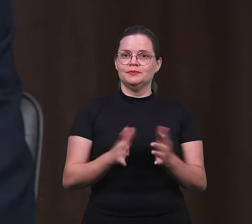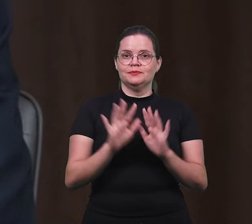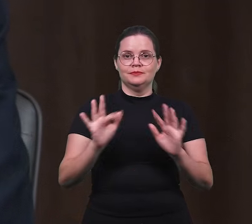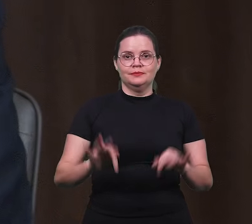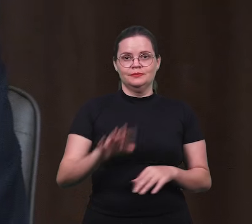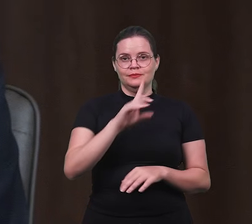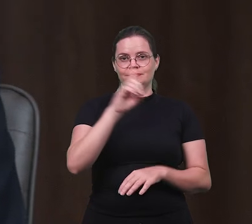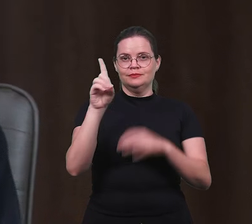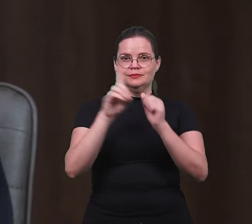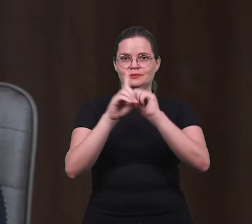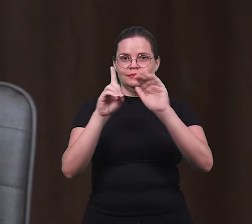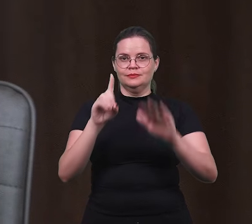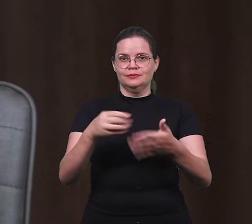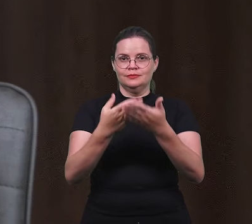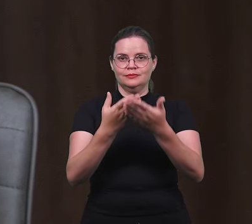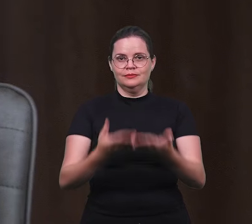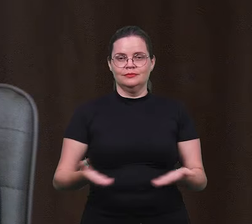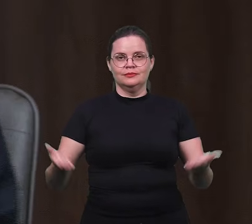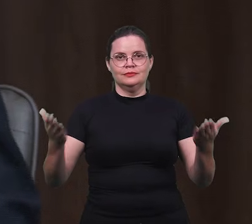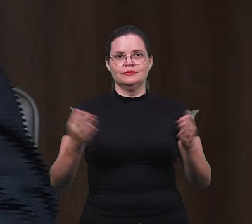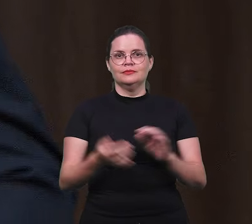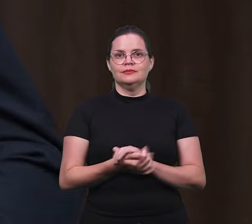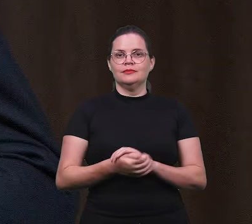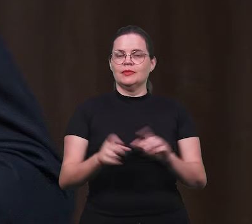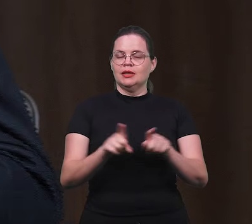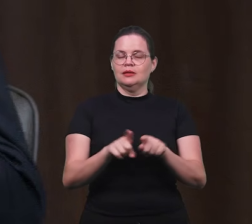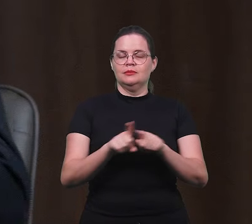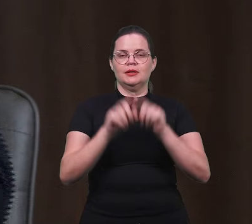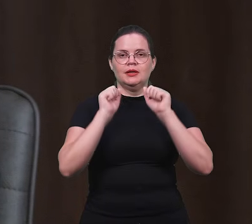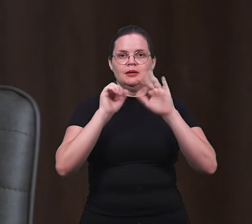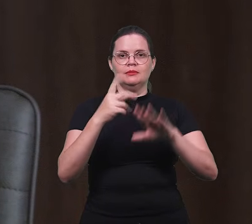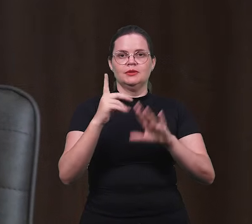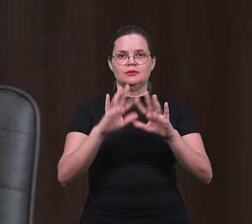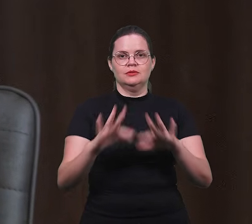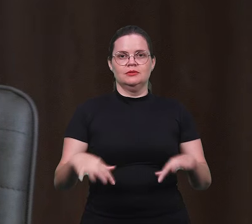fim. Que Deus te abençoe. Que